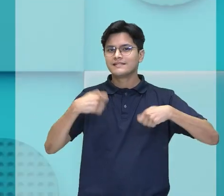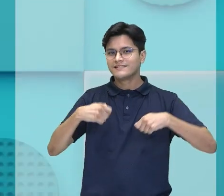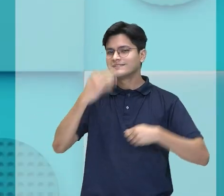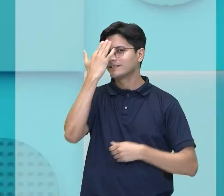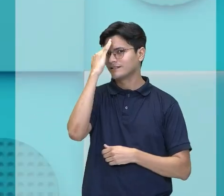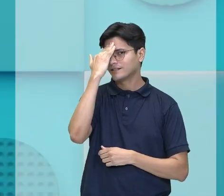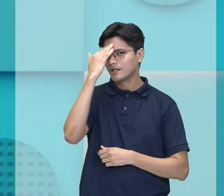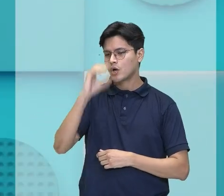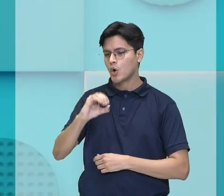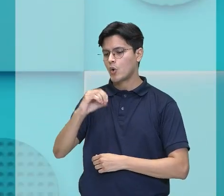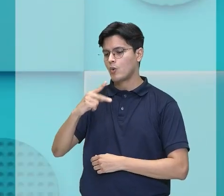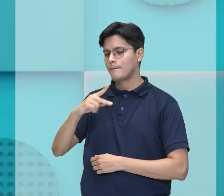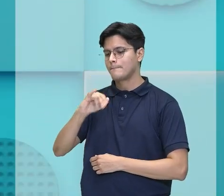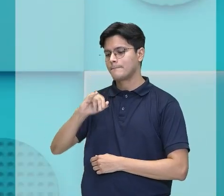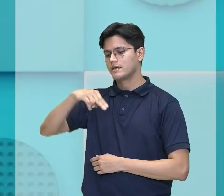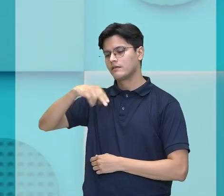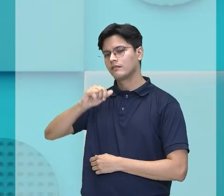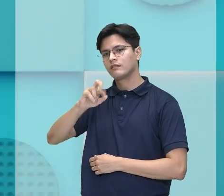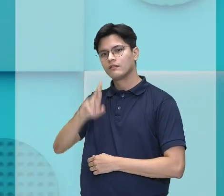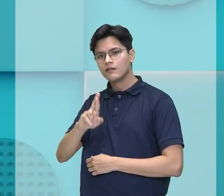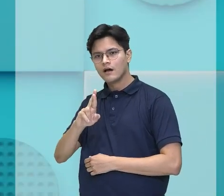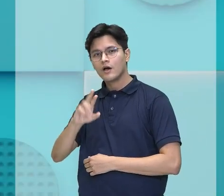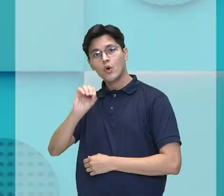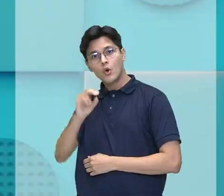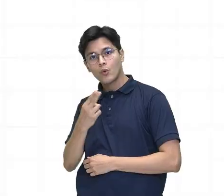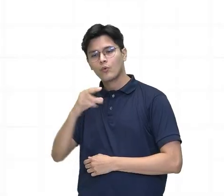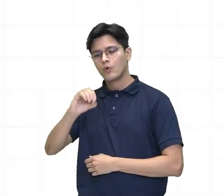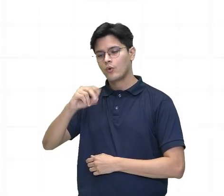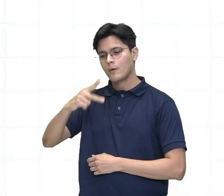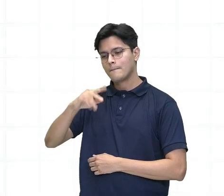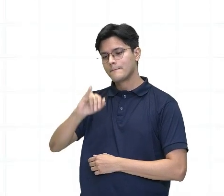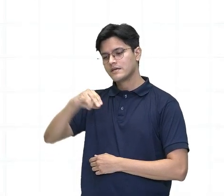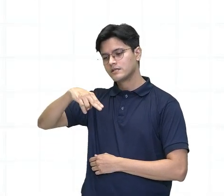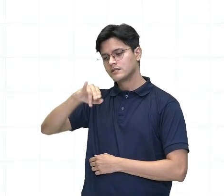opinar, ok? Então, a nossa aula inicia aí com esse conceito.